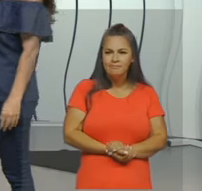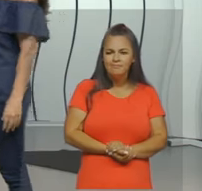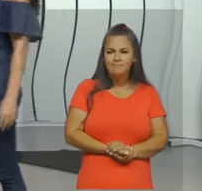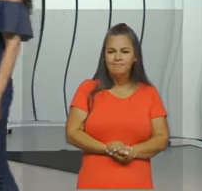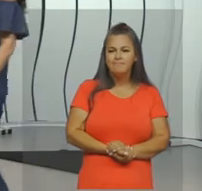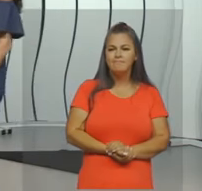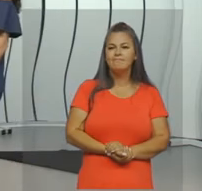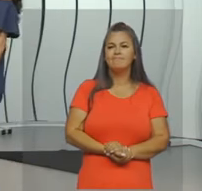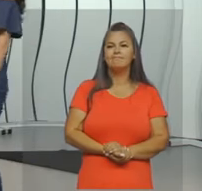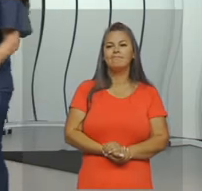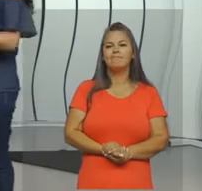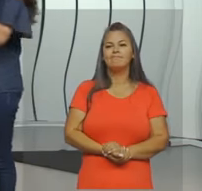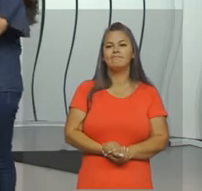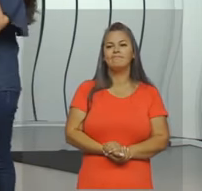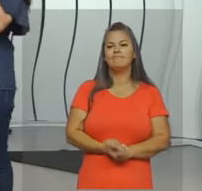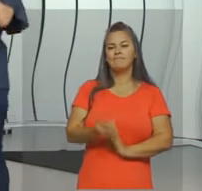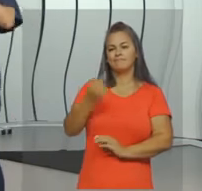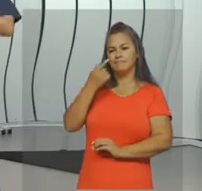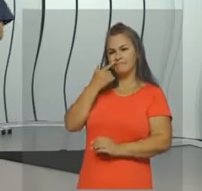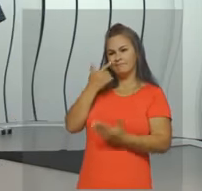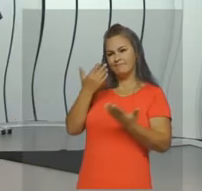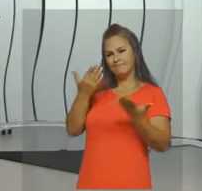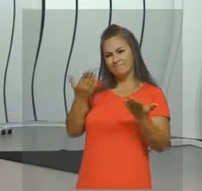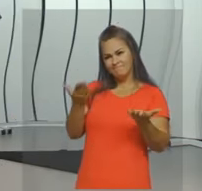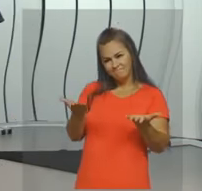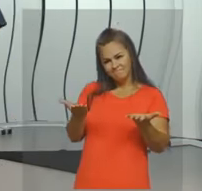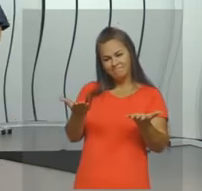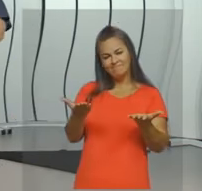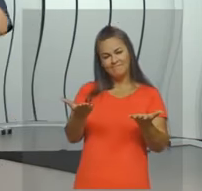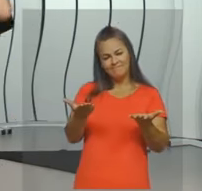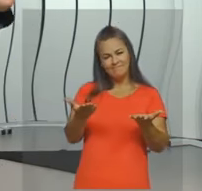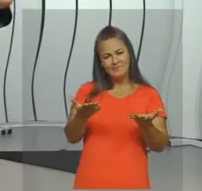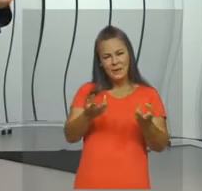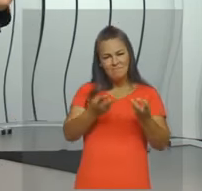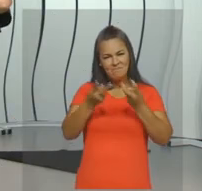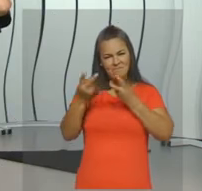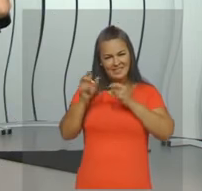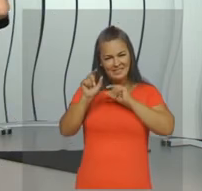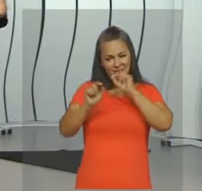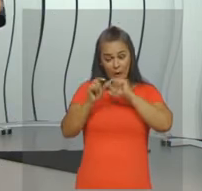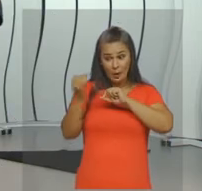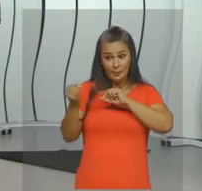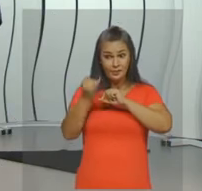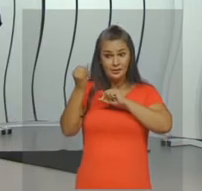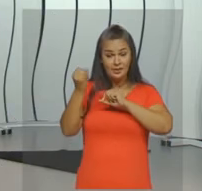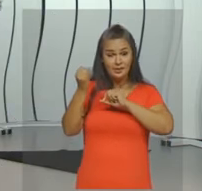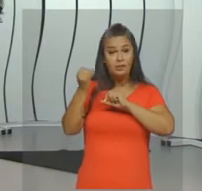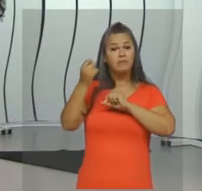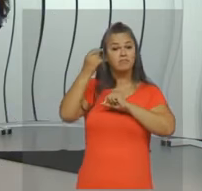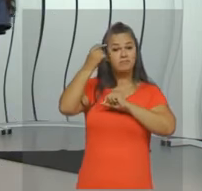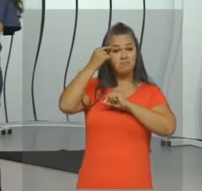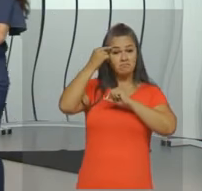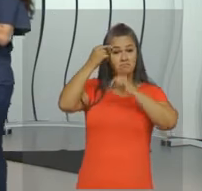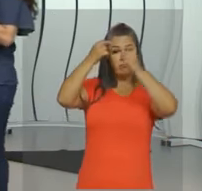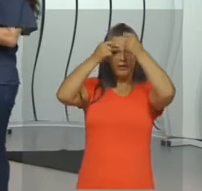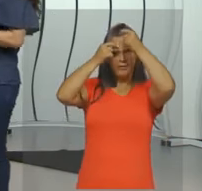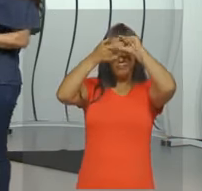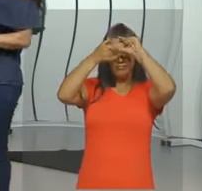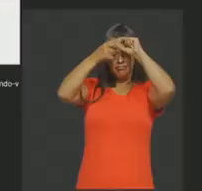Voltei aqui. Olha, aí vem a interação do sistema nervoso, né? Olha